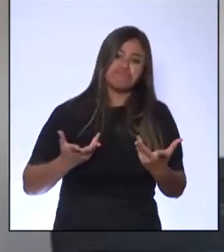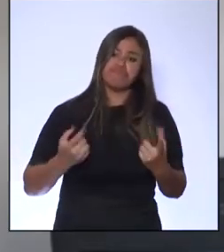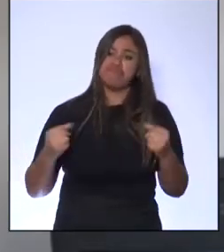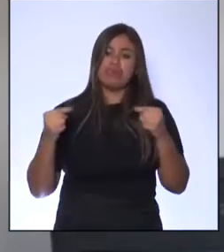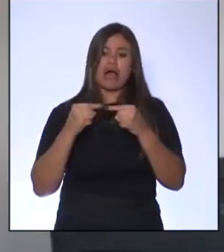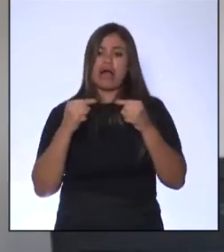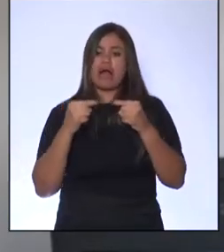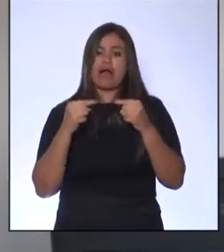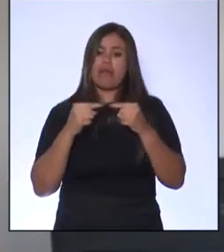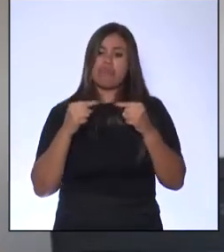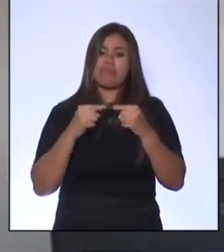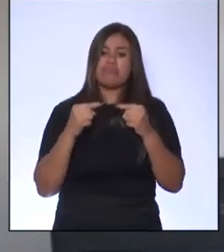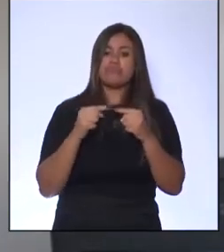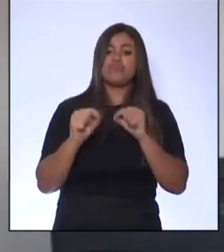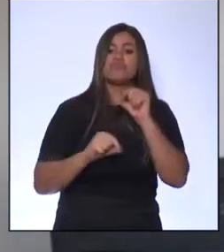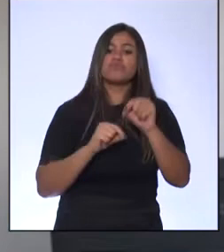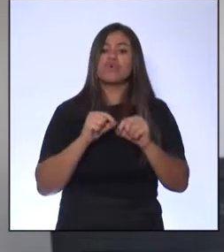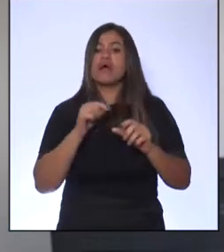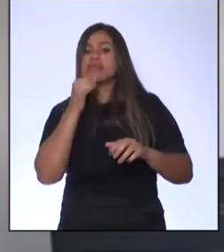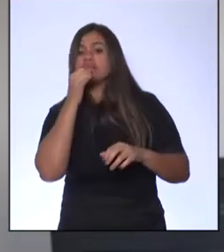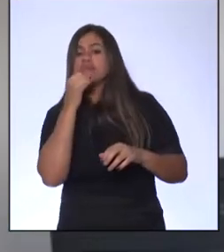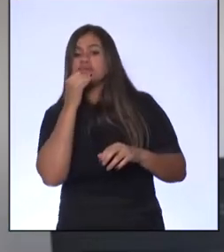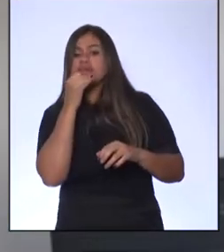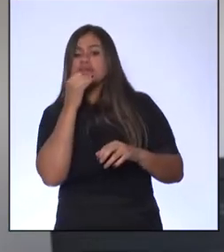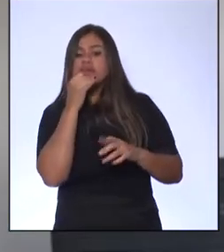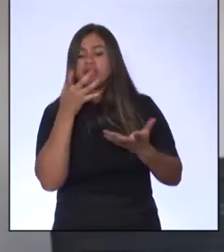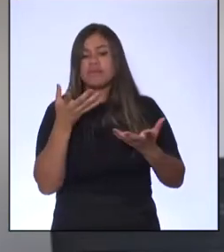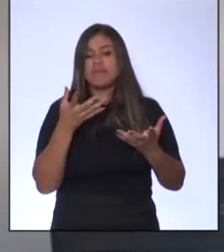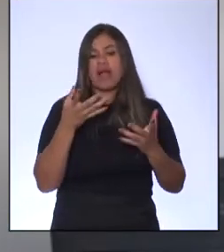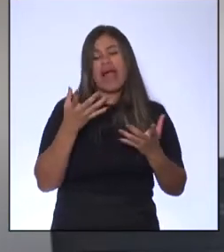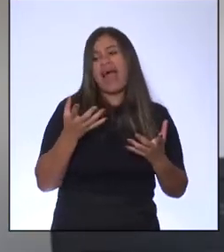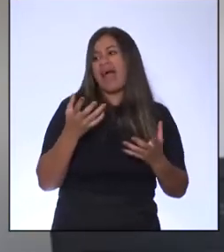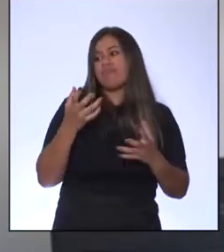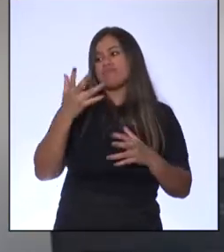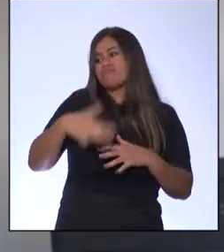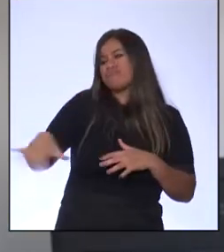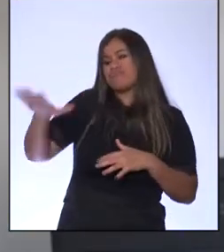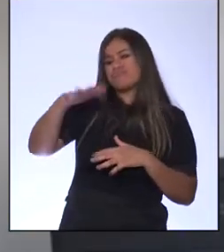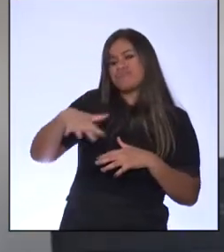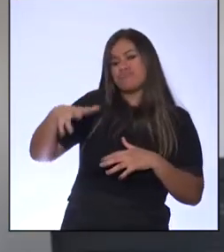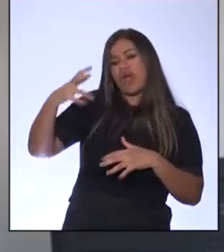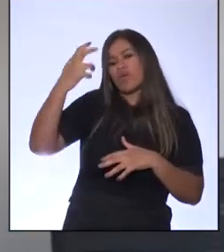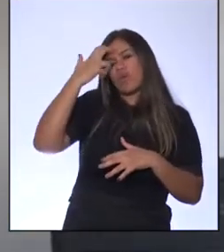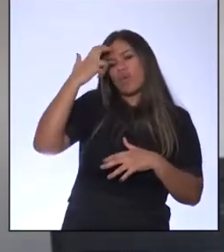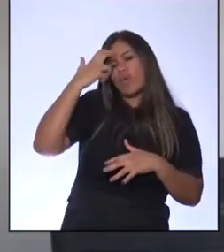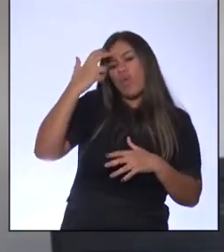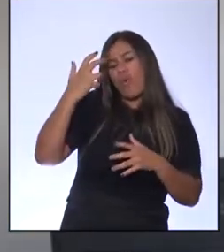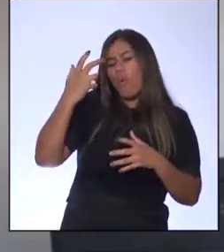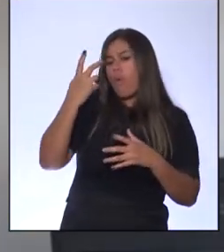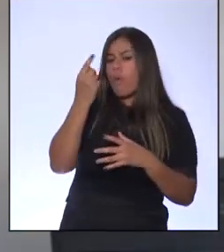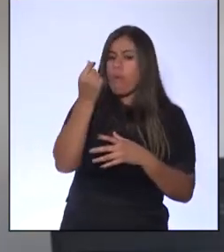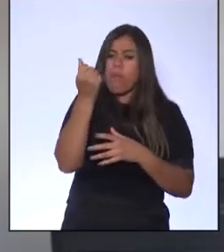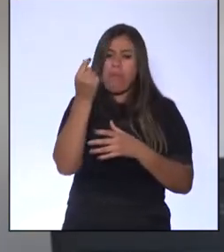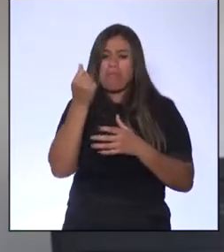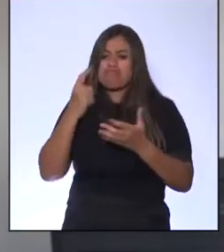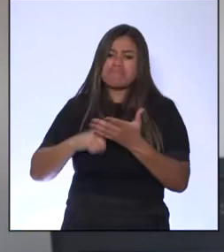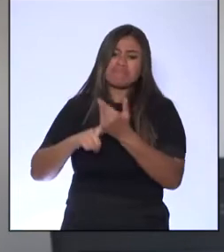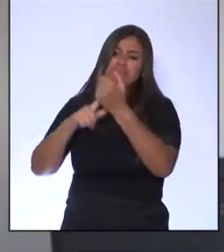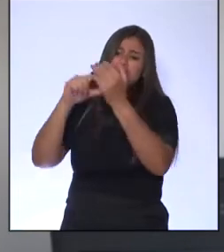der conta disso, de fazer isso com a menor disruptura possível? A gente está mostrando que a gente